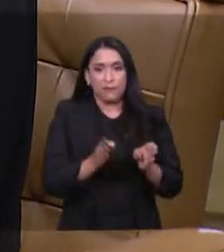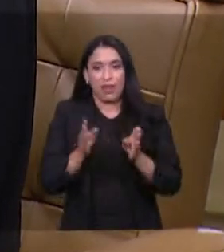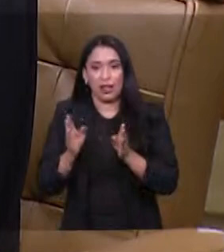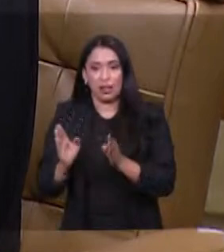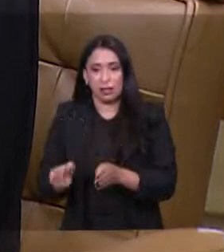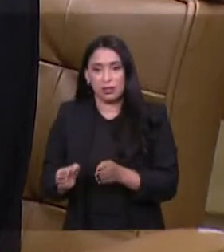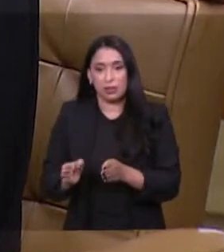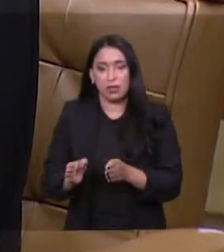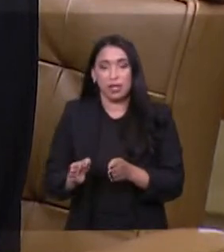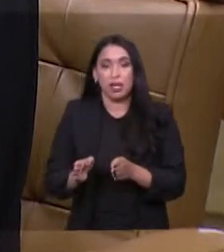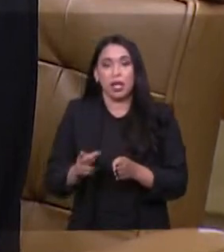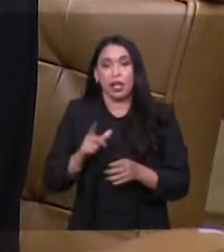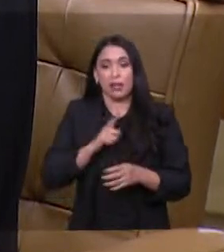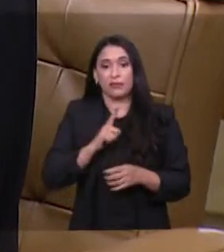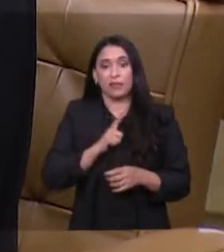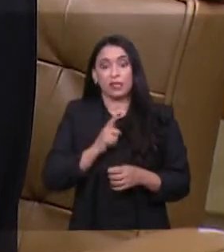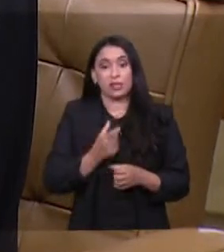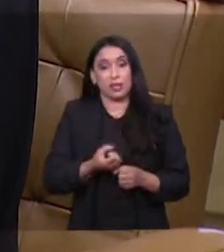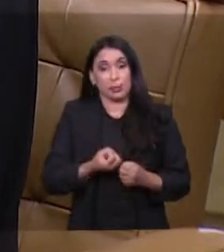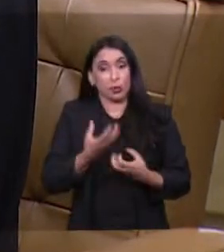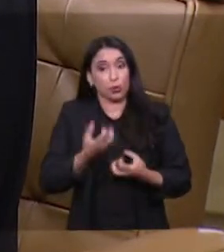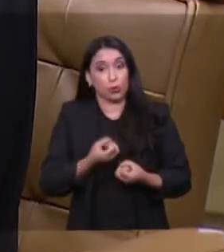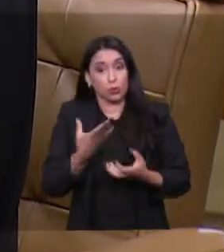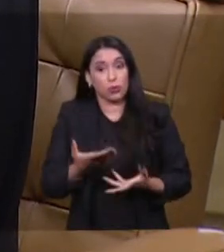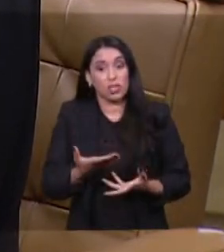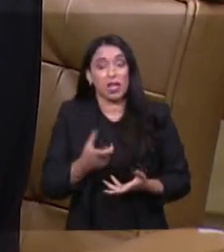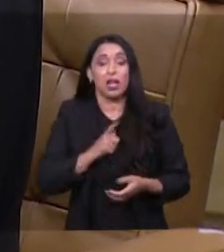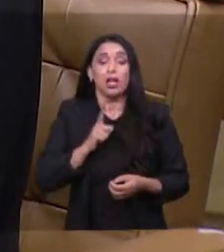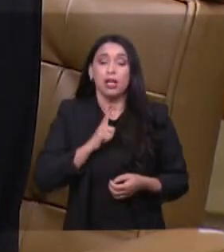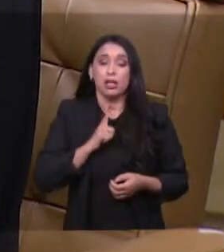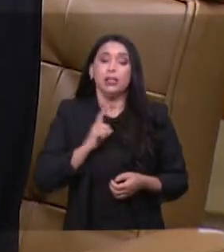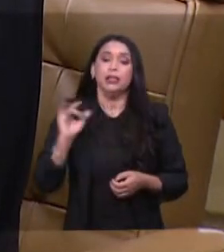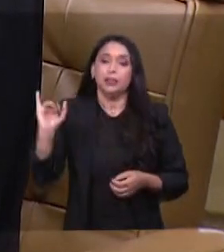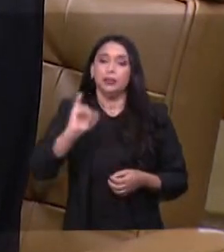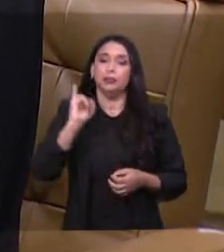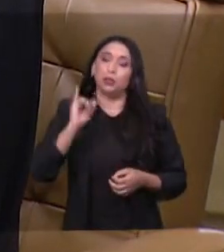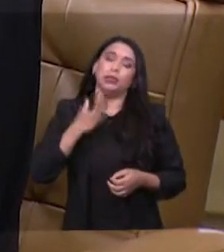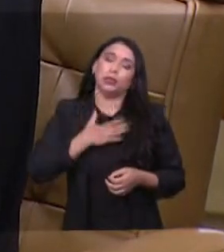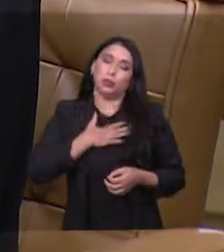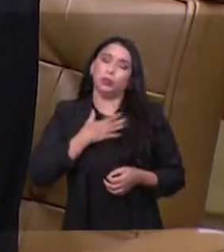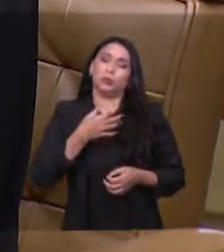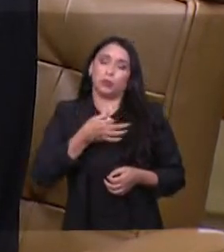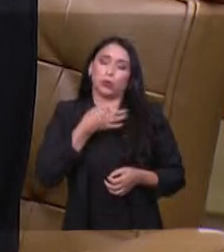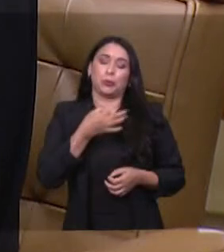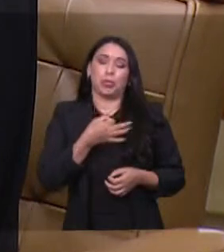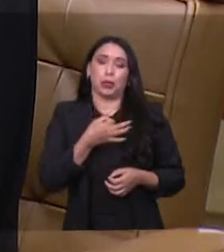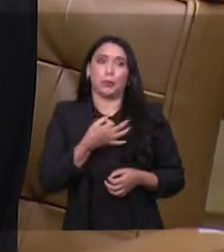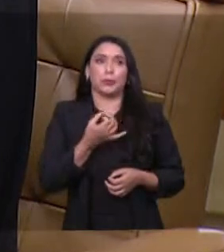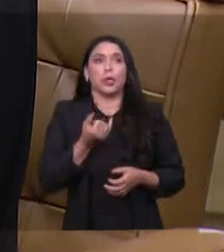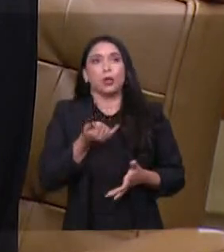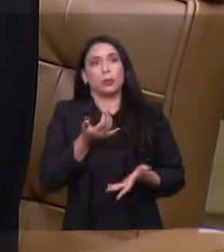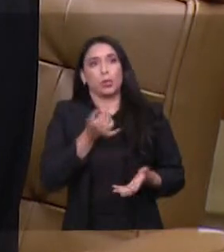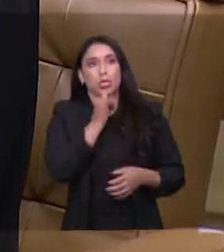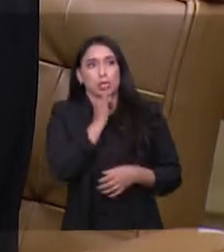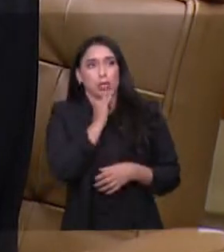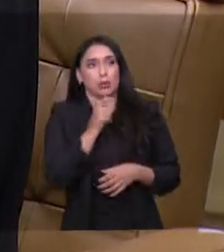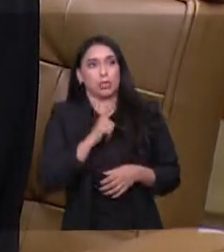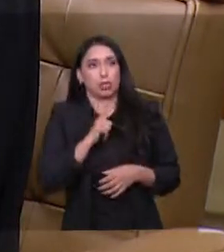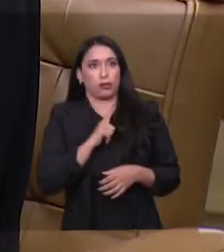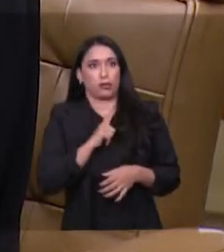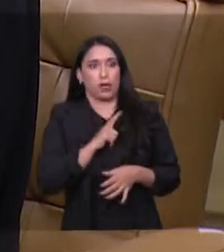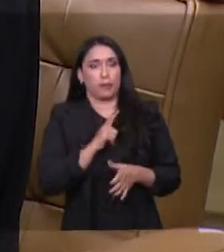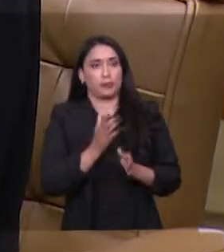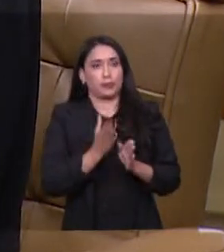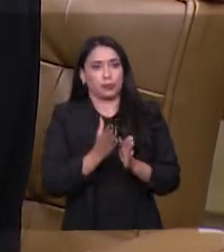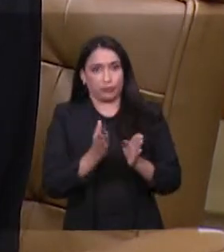muito importante para esse procedimento. Então, ao meu ver, se houver uma fase de investigação, o juiz